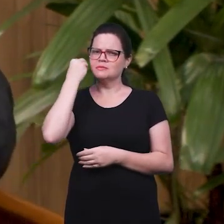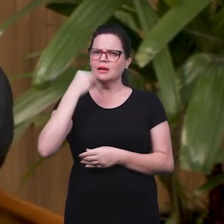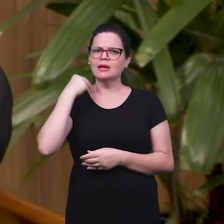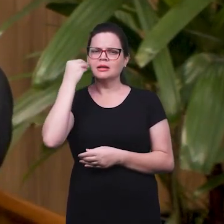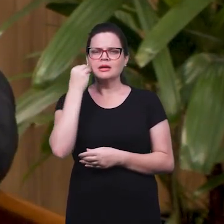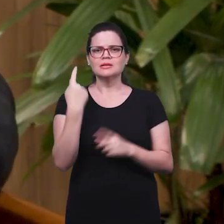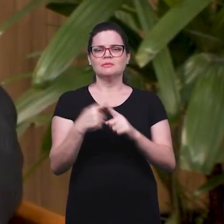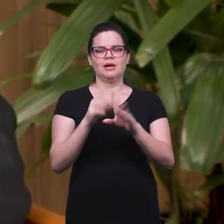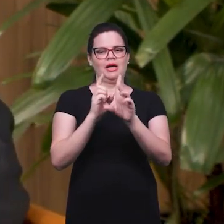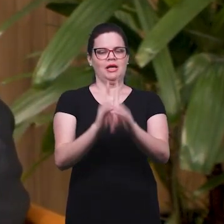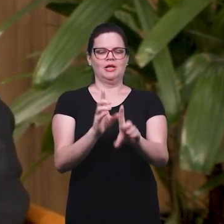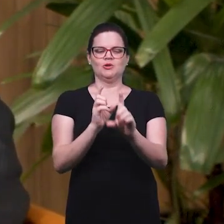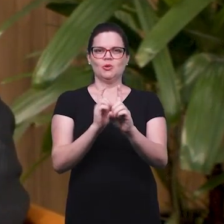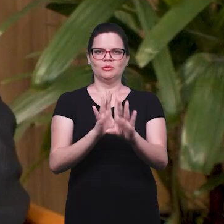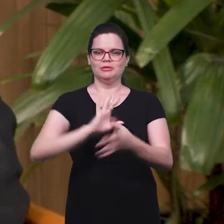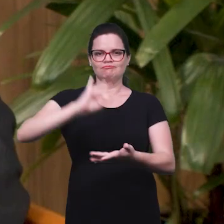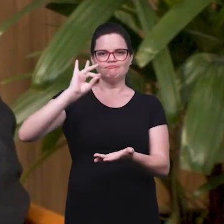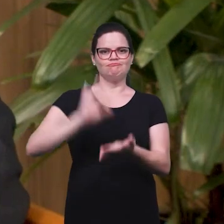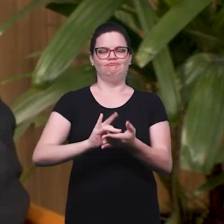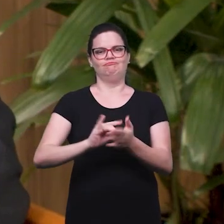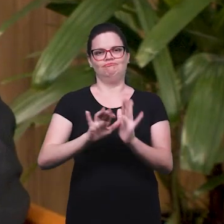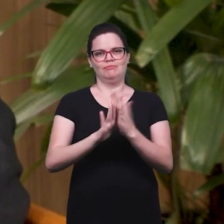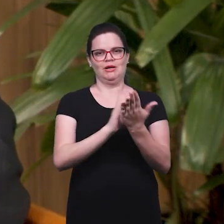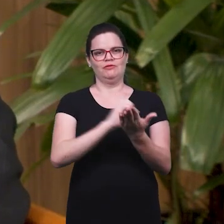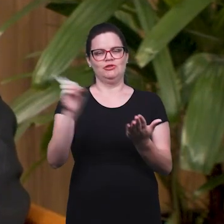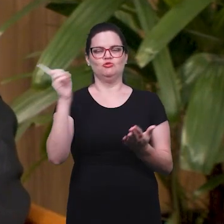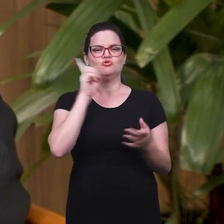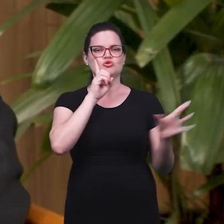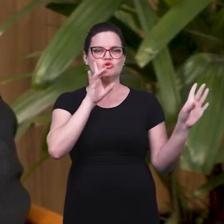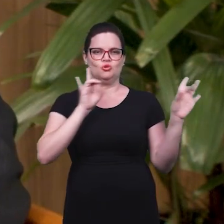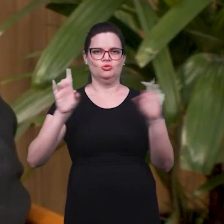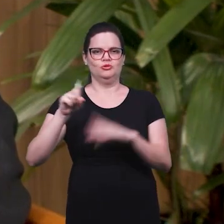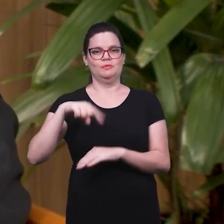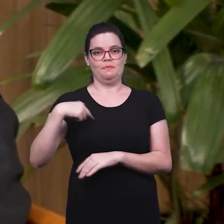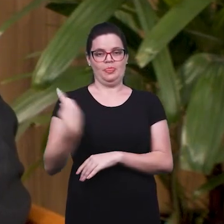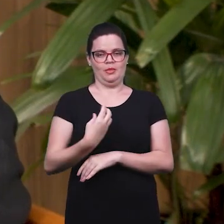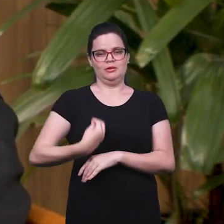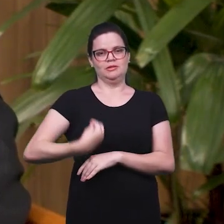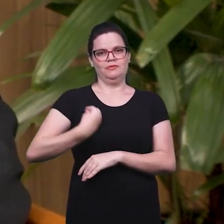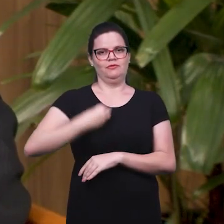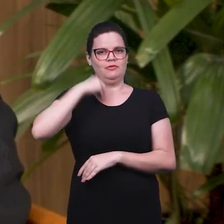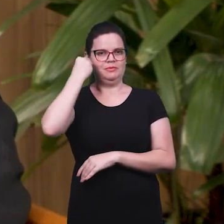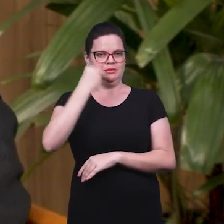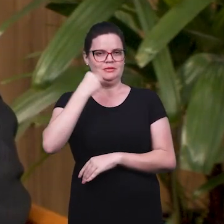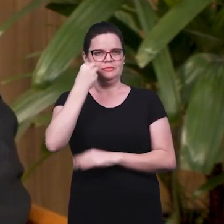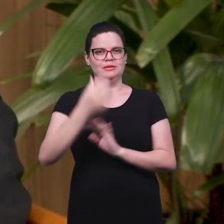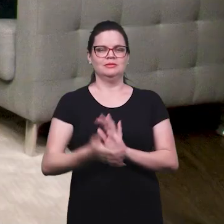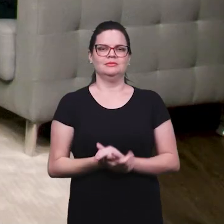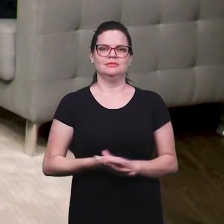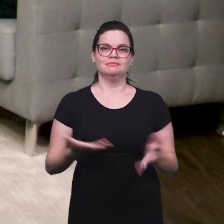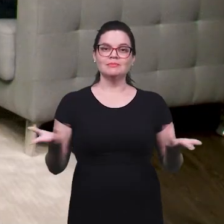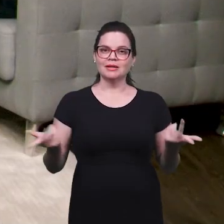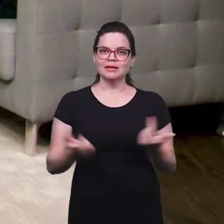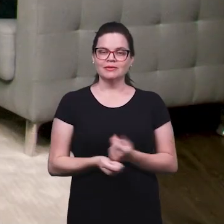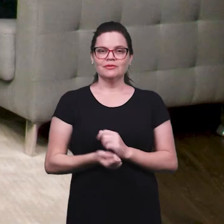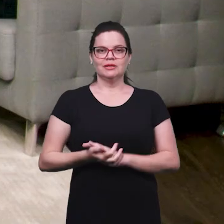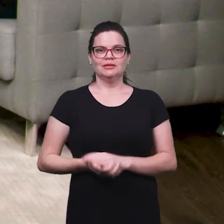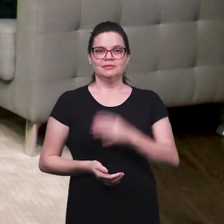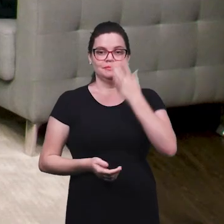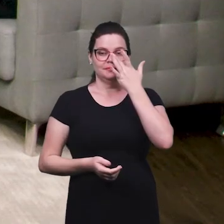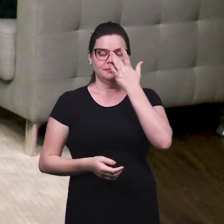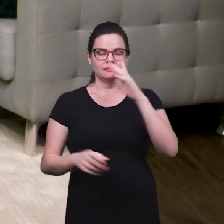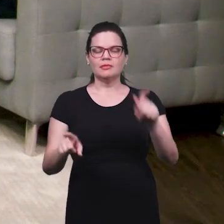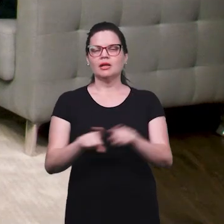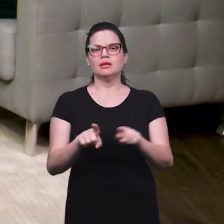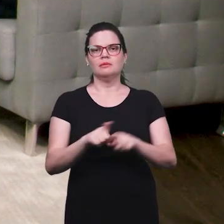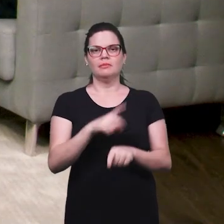palavra de Deus, a doutrina da palavra de Deus a cada dia. Essa é a nossa experiência como corpo, como obra do Senhor. Maravilha. Quando nós temos,